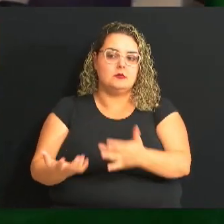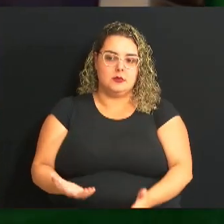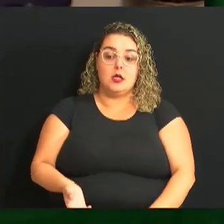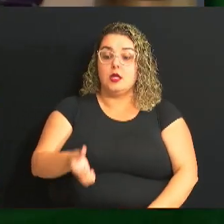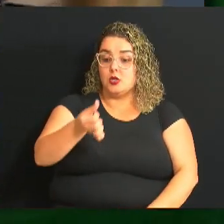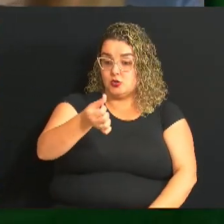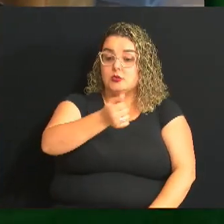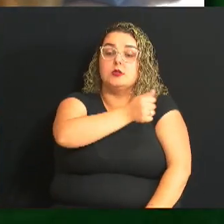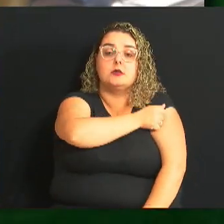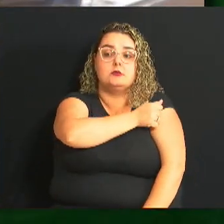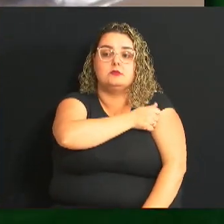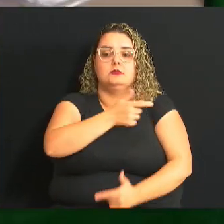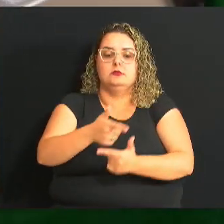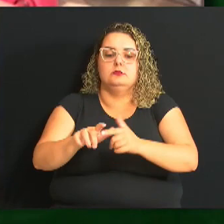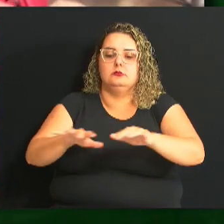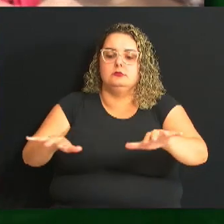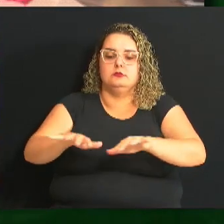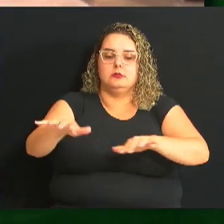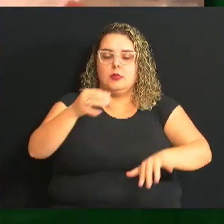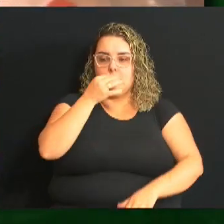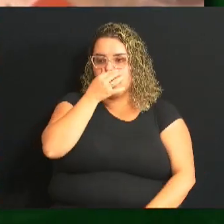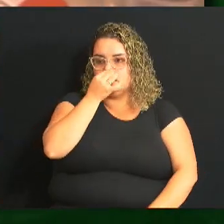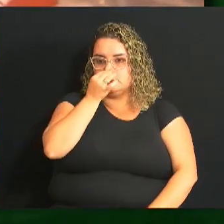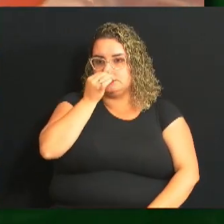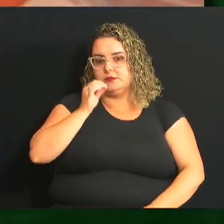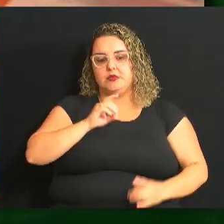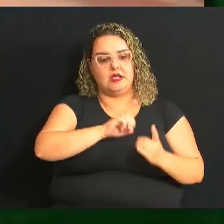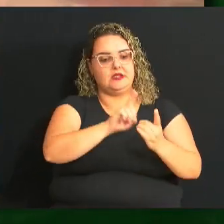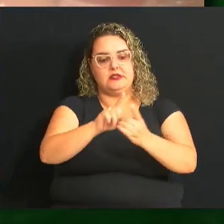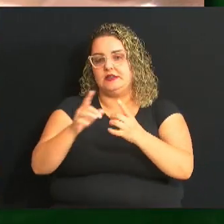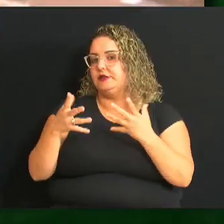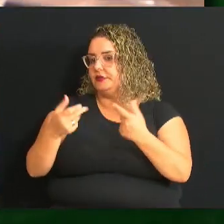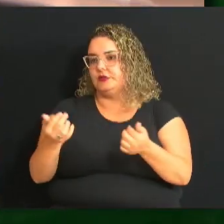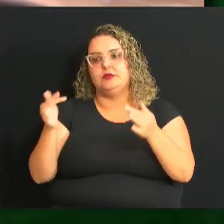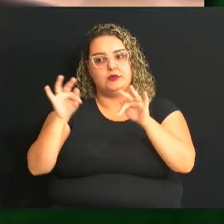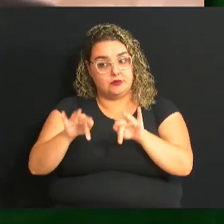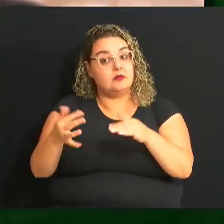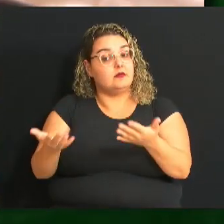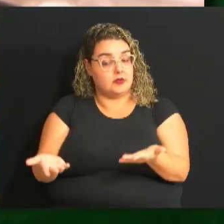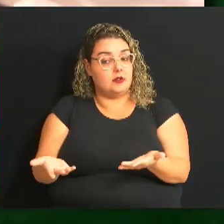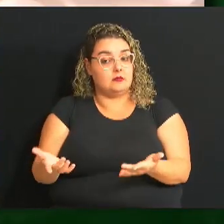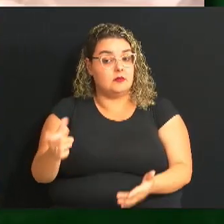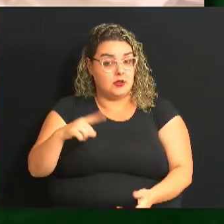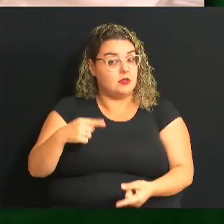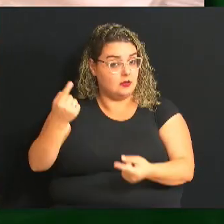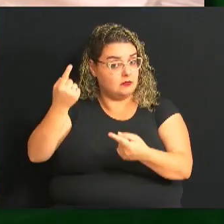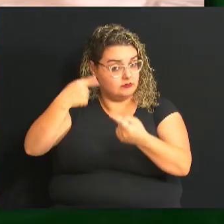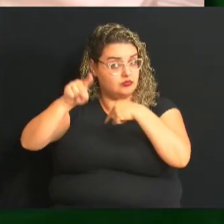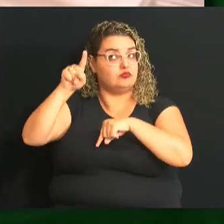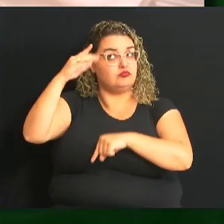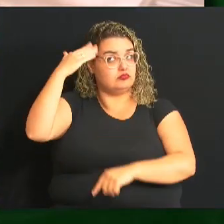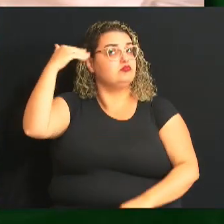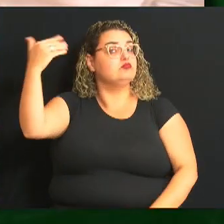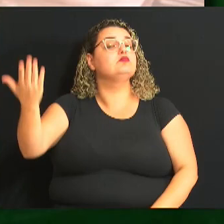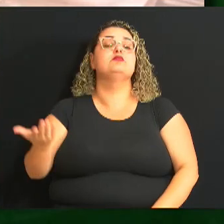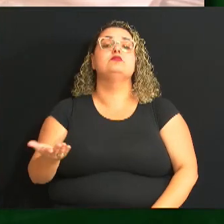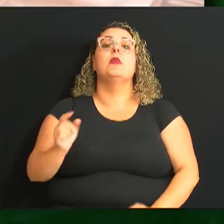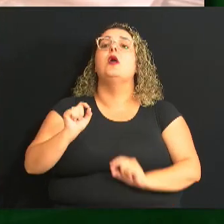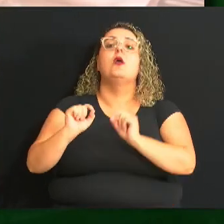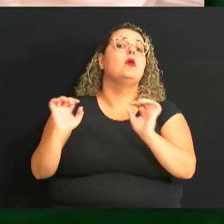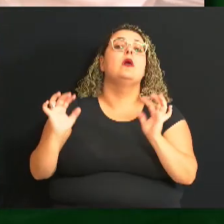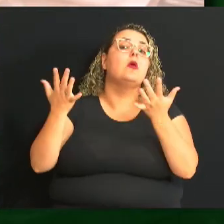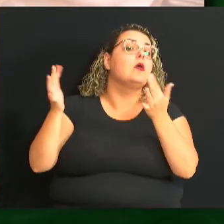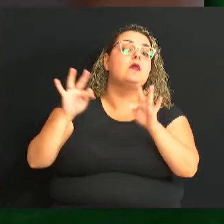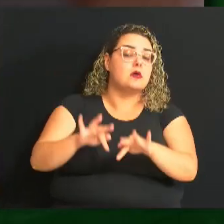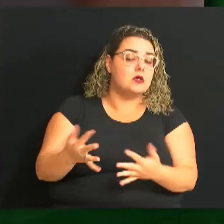se dividir para cobrir essas áreas e chegar na final, né? E ter um sucesso. Né? O que é o evento de uma final? A gente